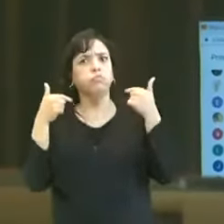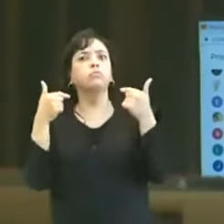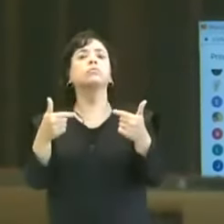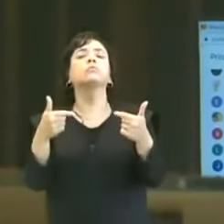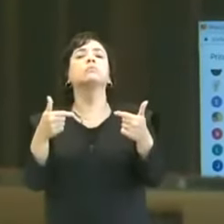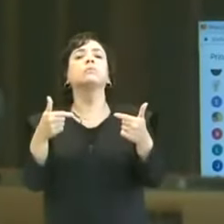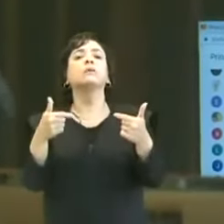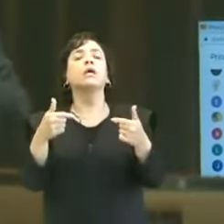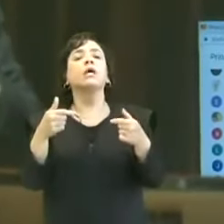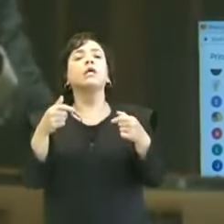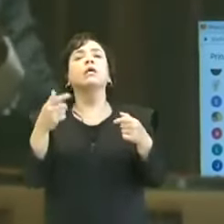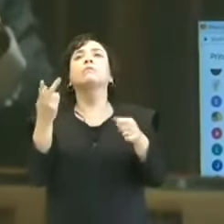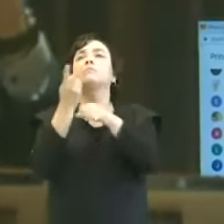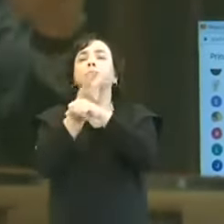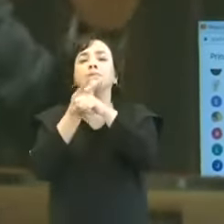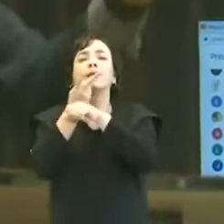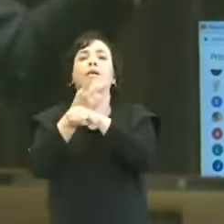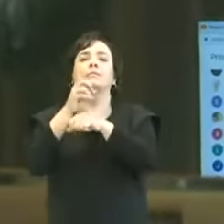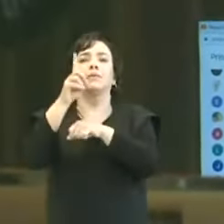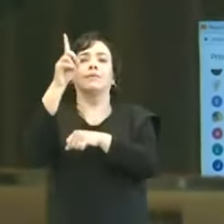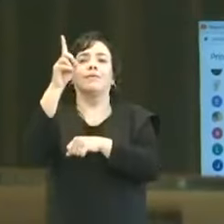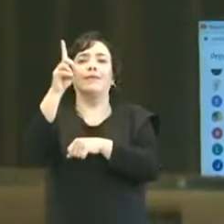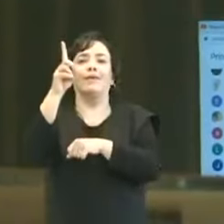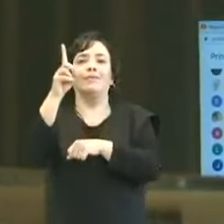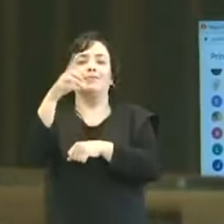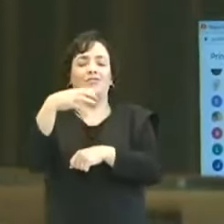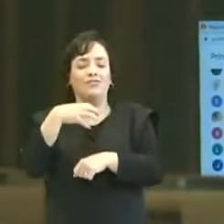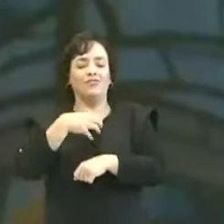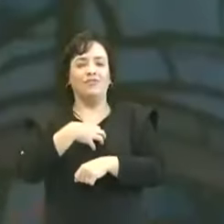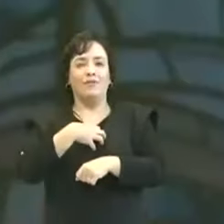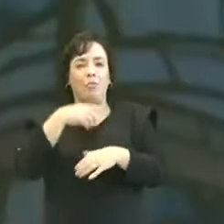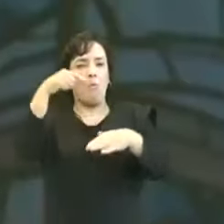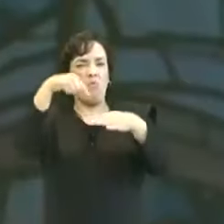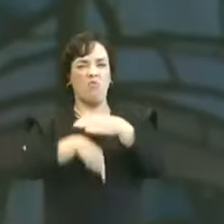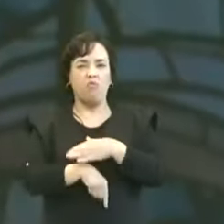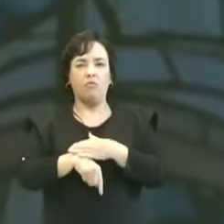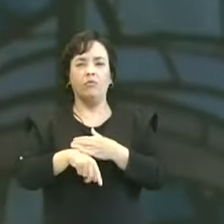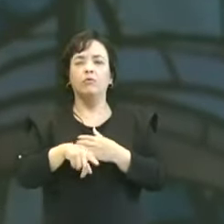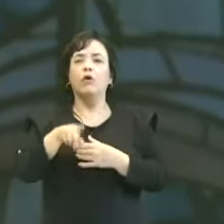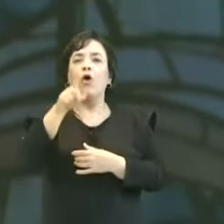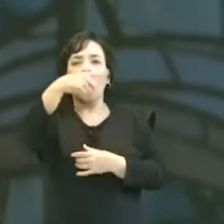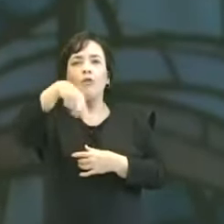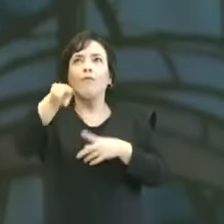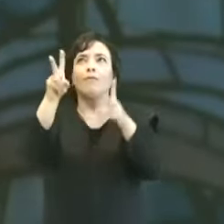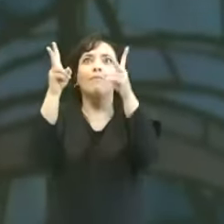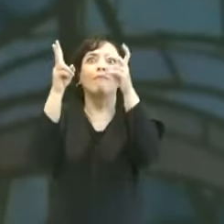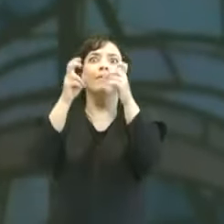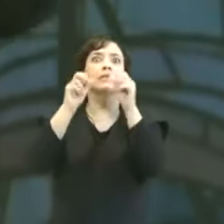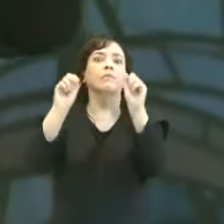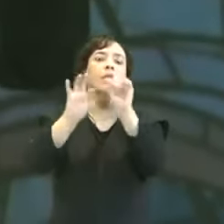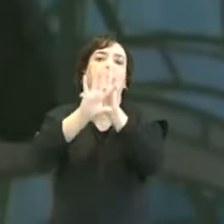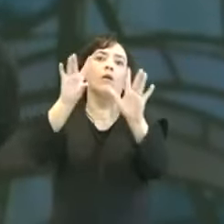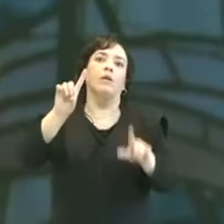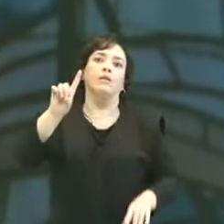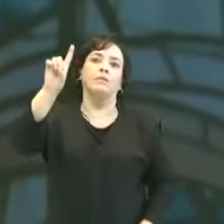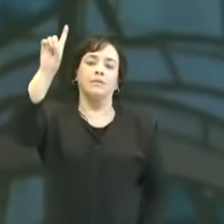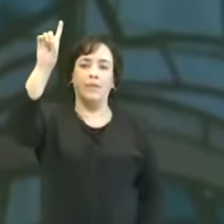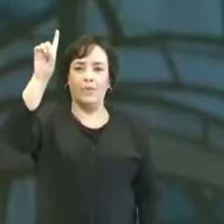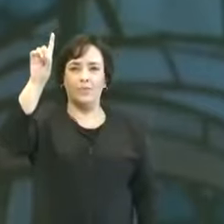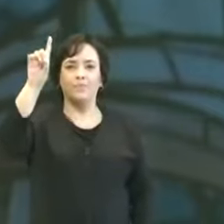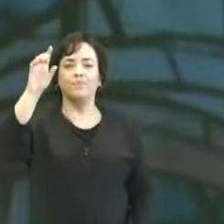de Deus dessa maneira, a glória do Senhor vai se manifestar. Quando Eliseu é chamado pelos